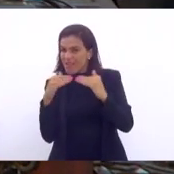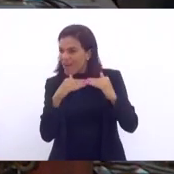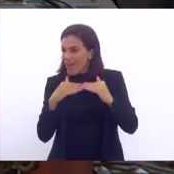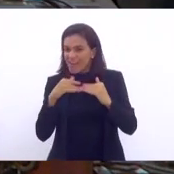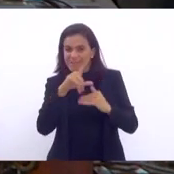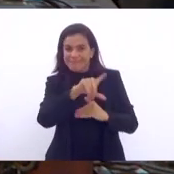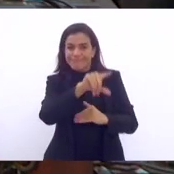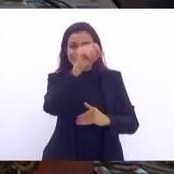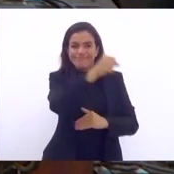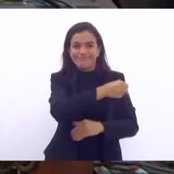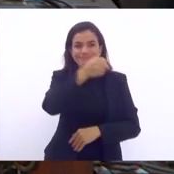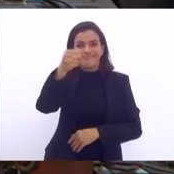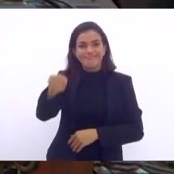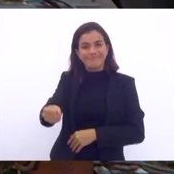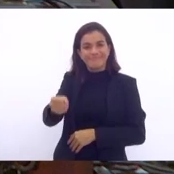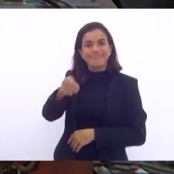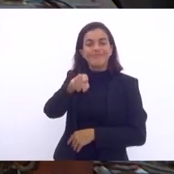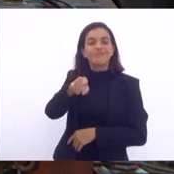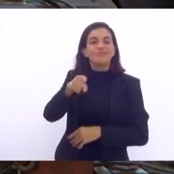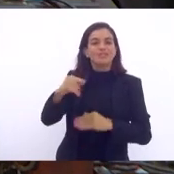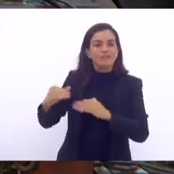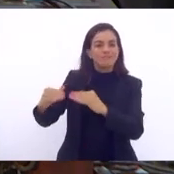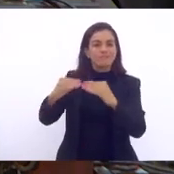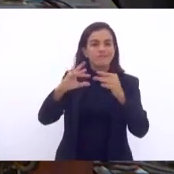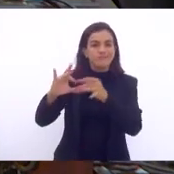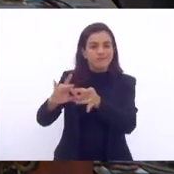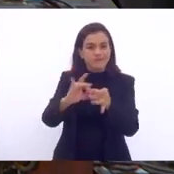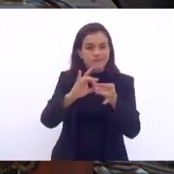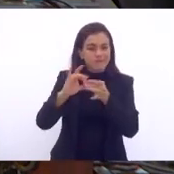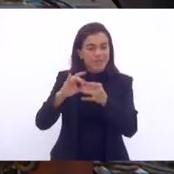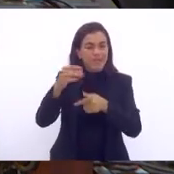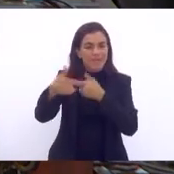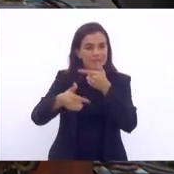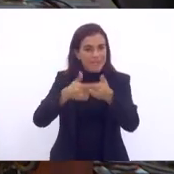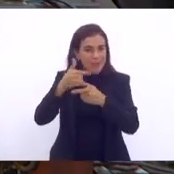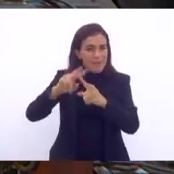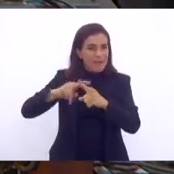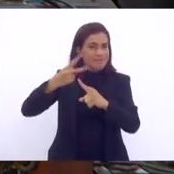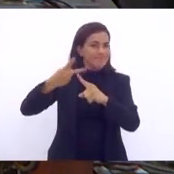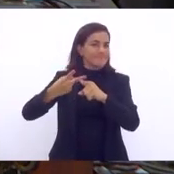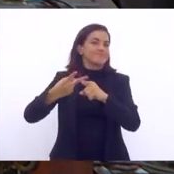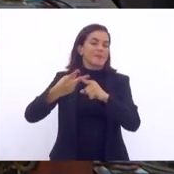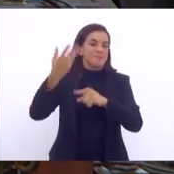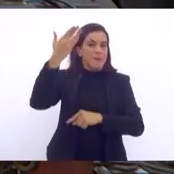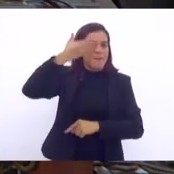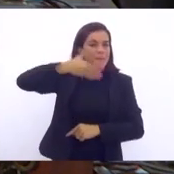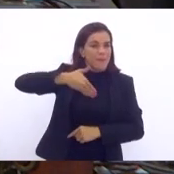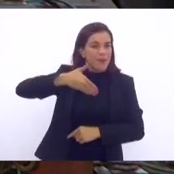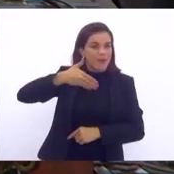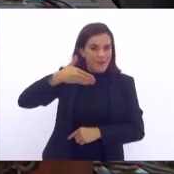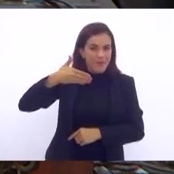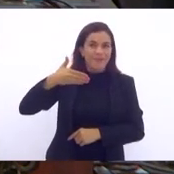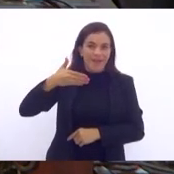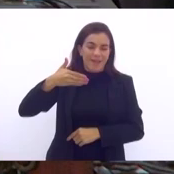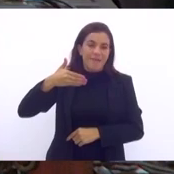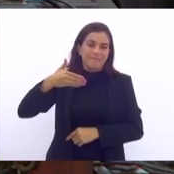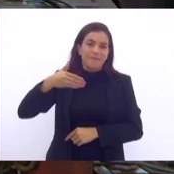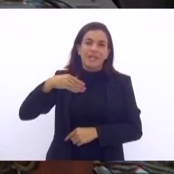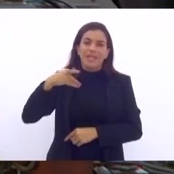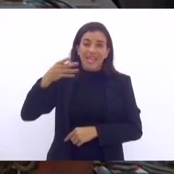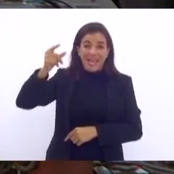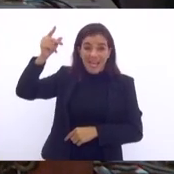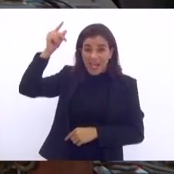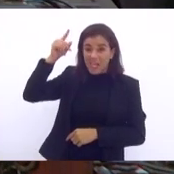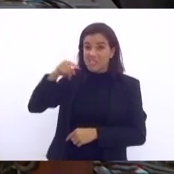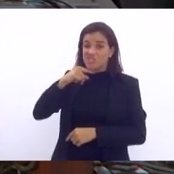unificasse a comissão, que trabalhasse dobrado para provar justamente que aquelas dúvidas que pairavam contra a Vossa Excelência não